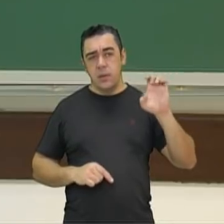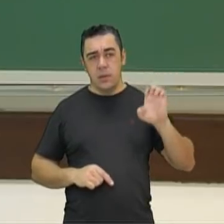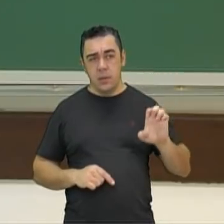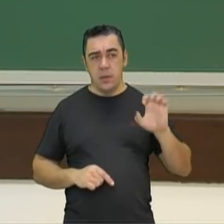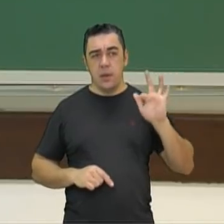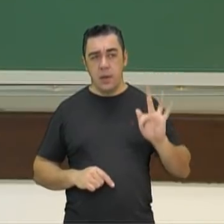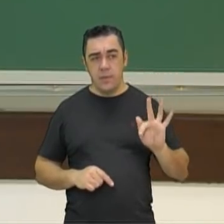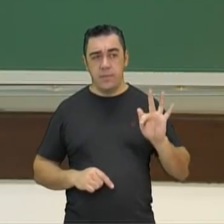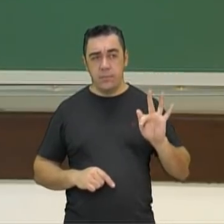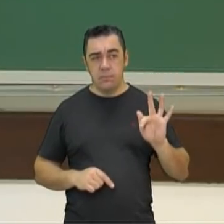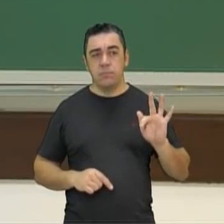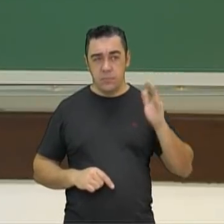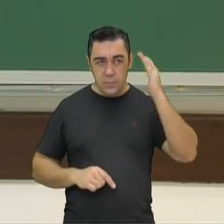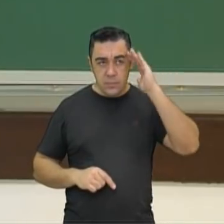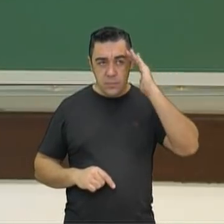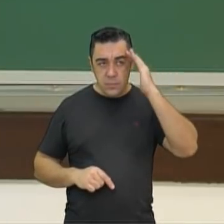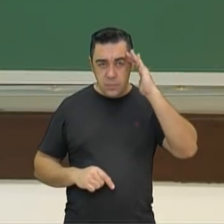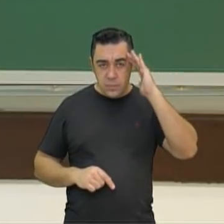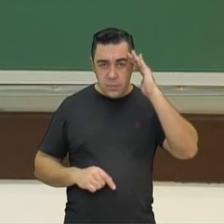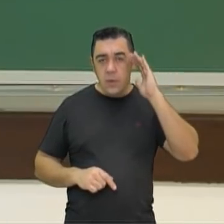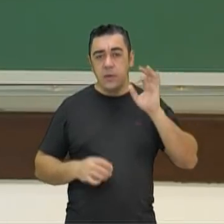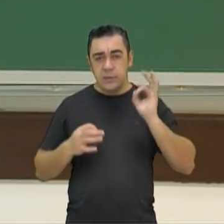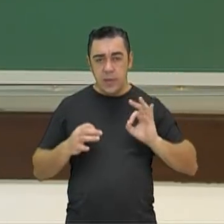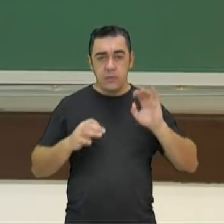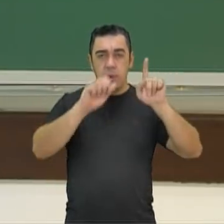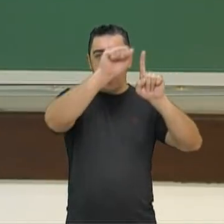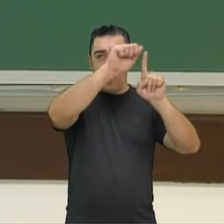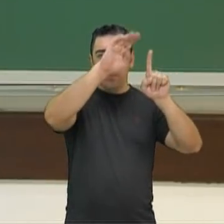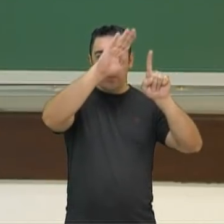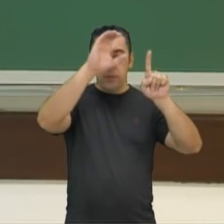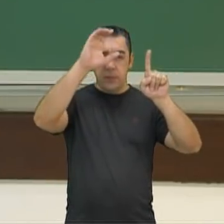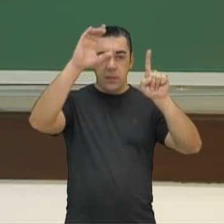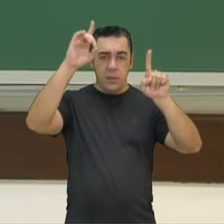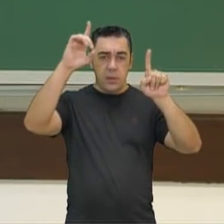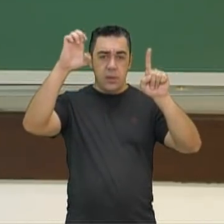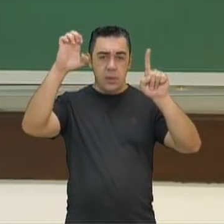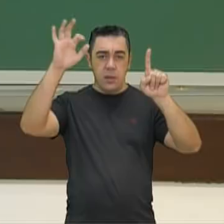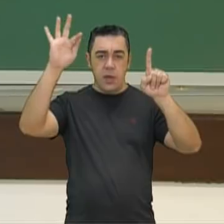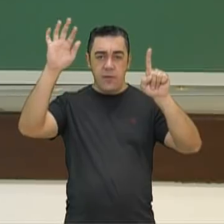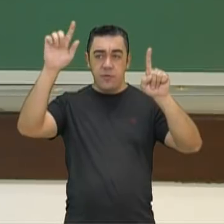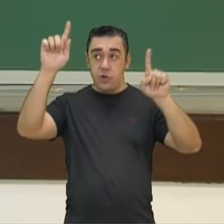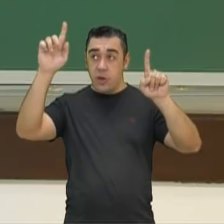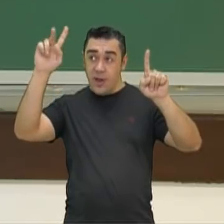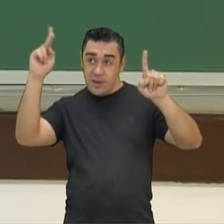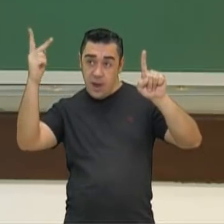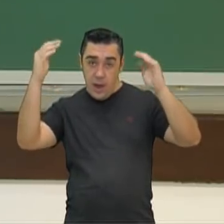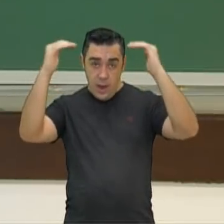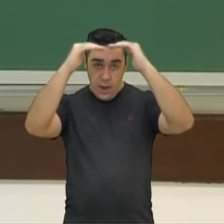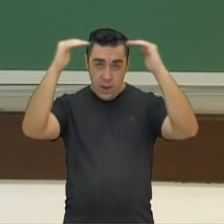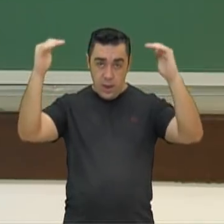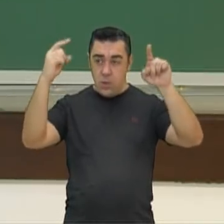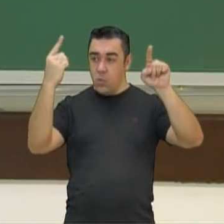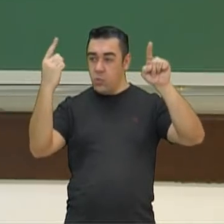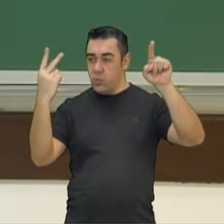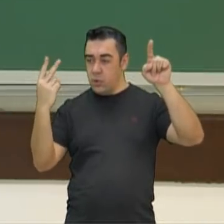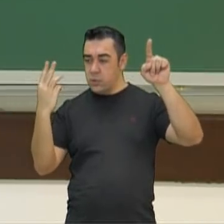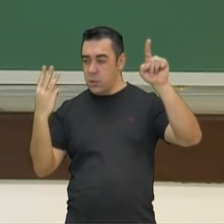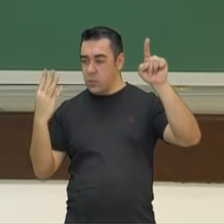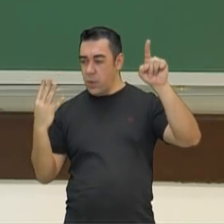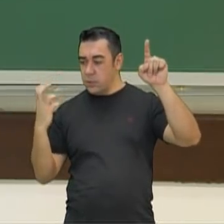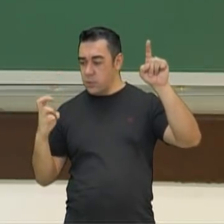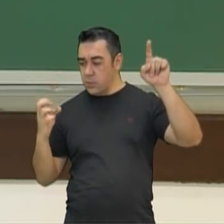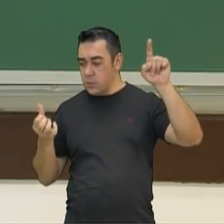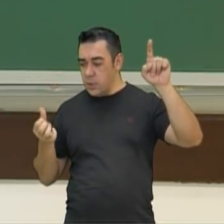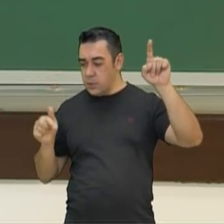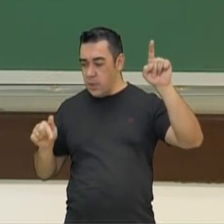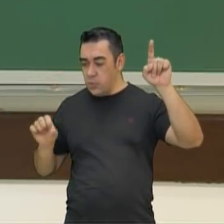você consegue ficar mais fácil da movimentação das peças, ou se você for escrever uma anotação, fica muito mais